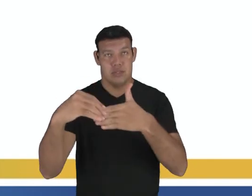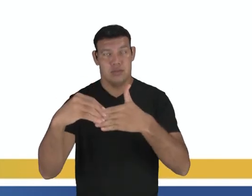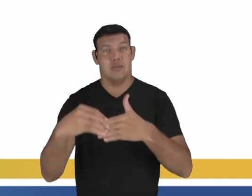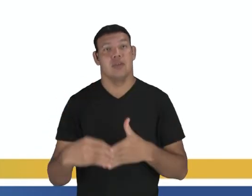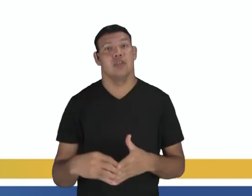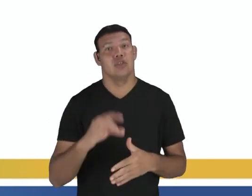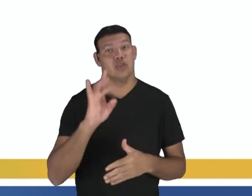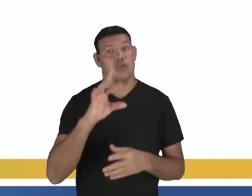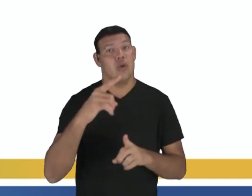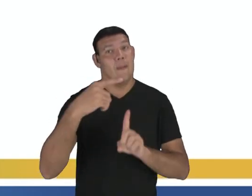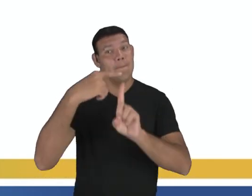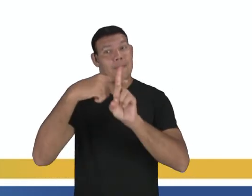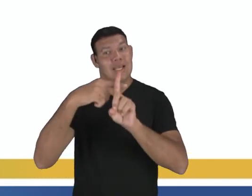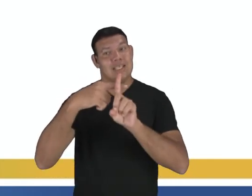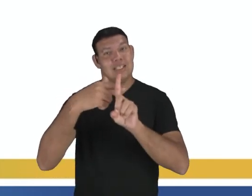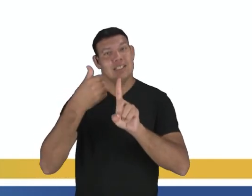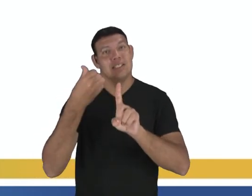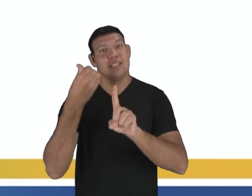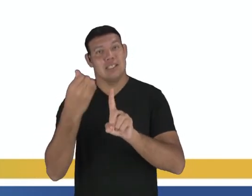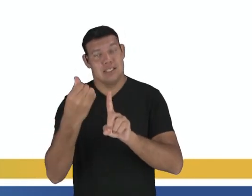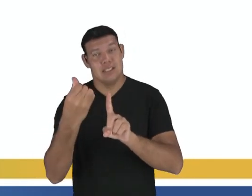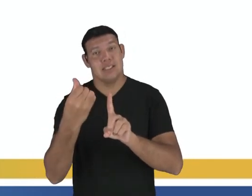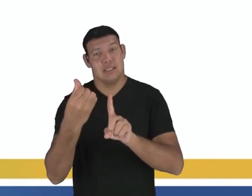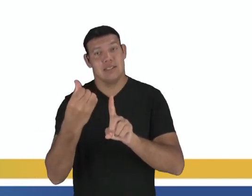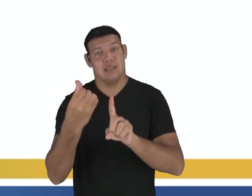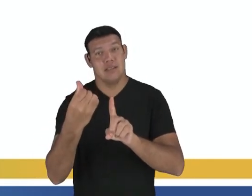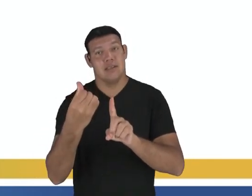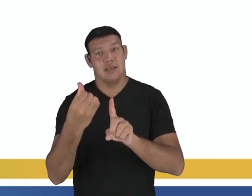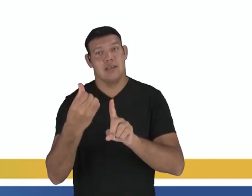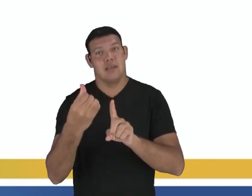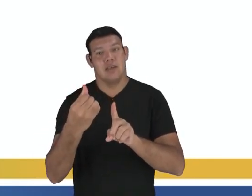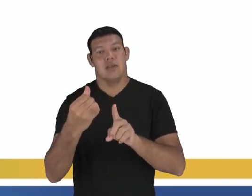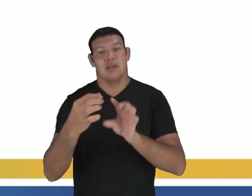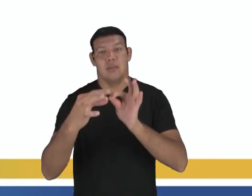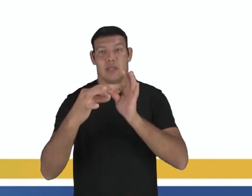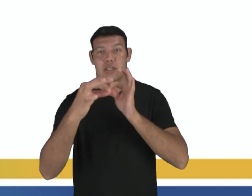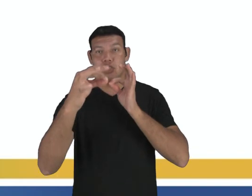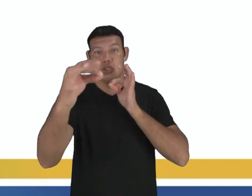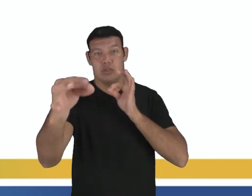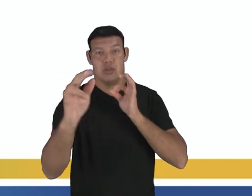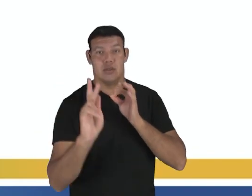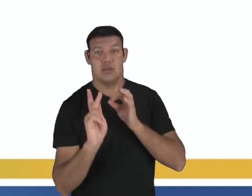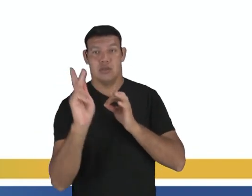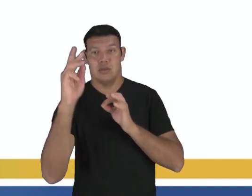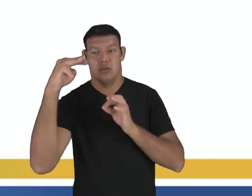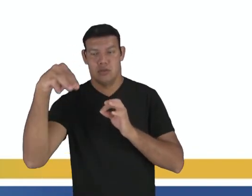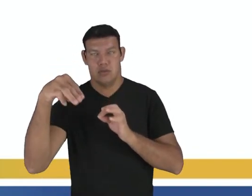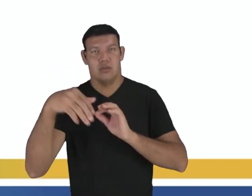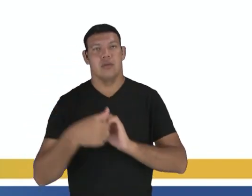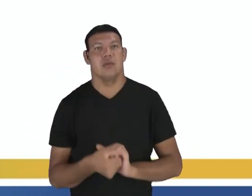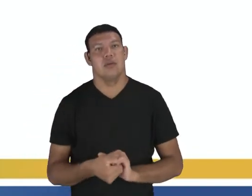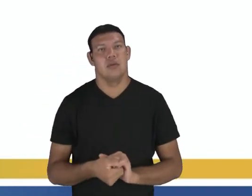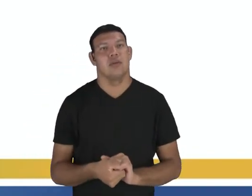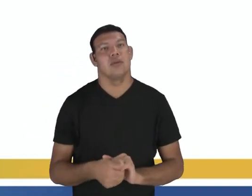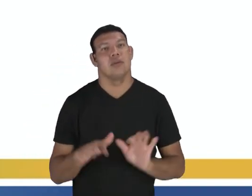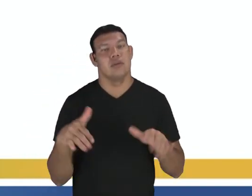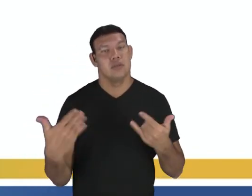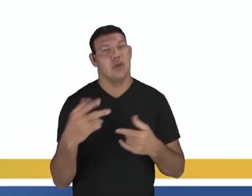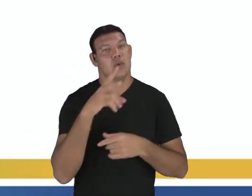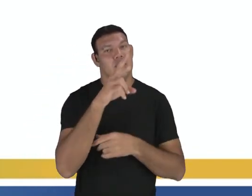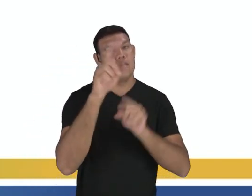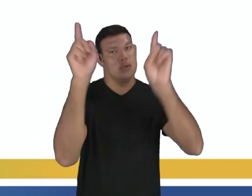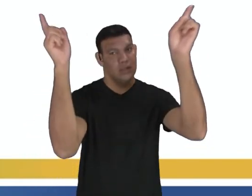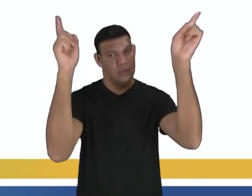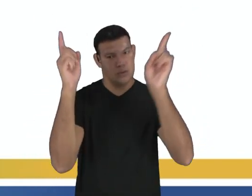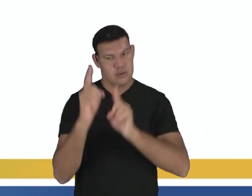R$6 por cada quilômetro que ele rodar. Como nós não sabemos qual é, está indicado por x, então a expressão que representa é 50